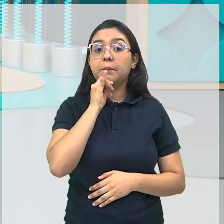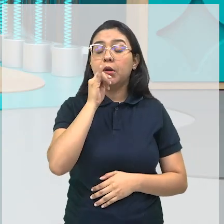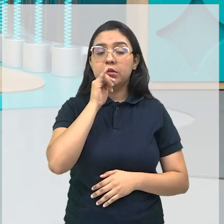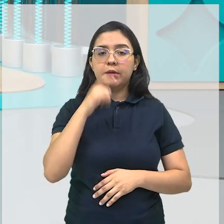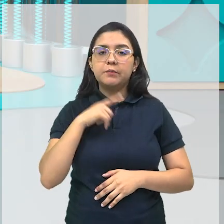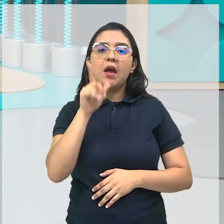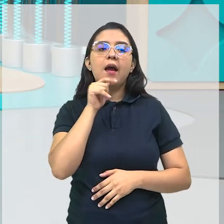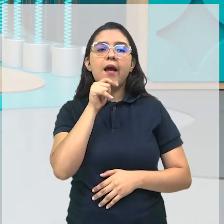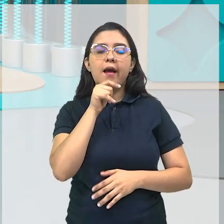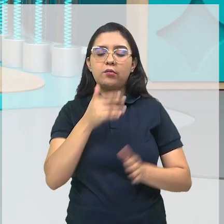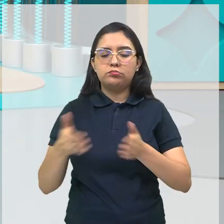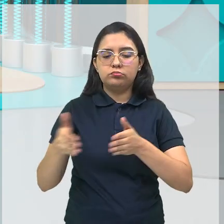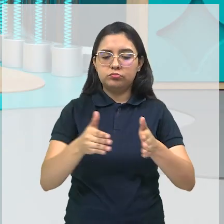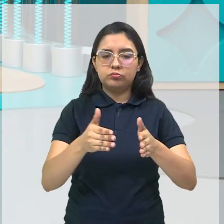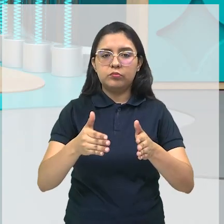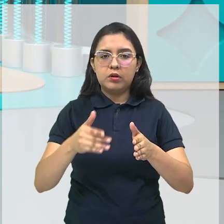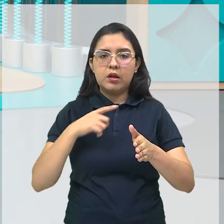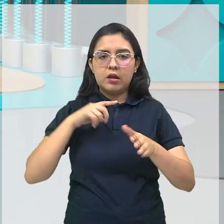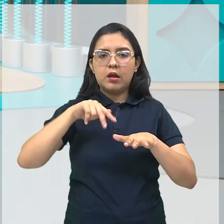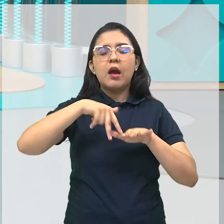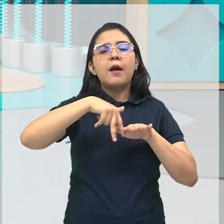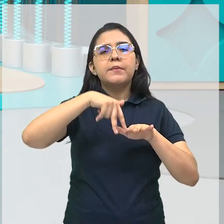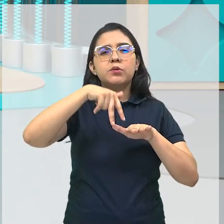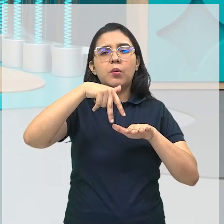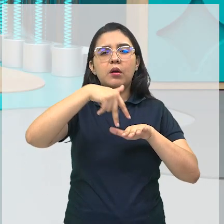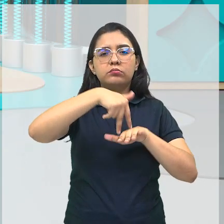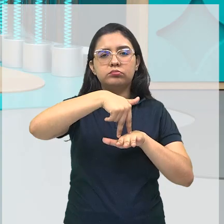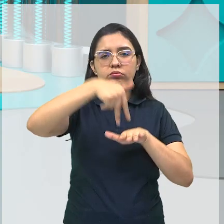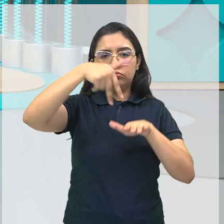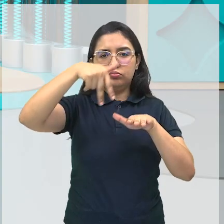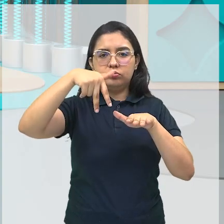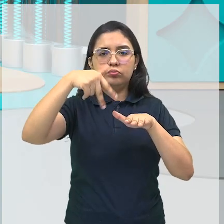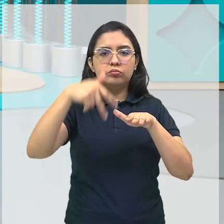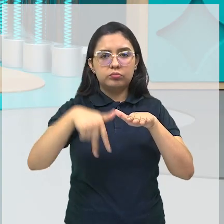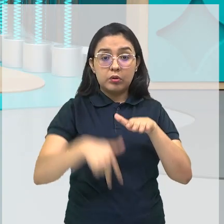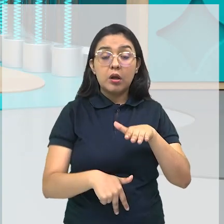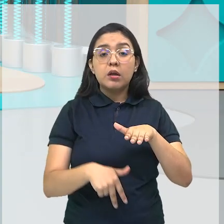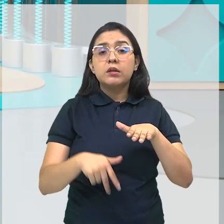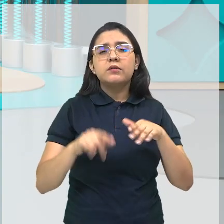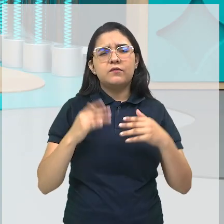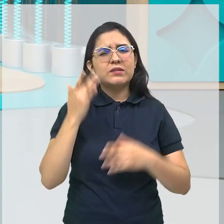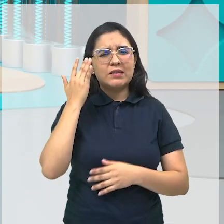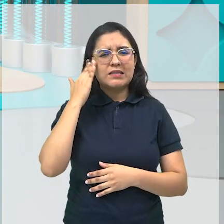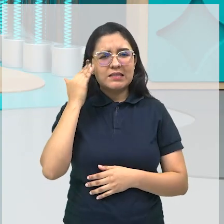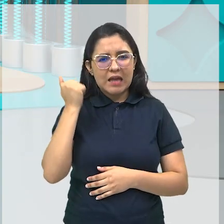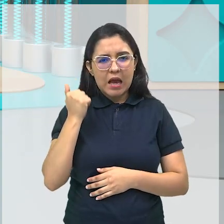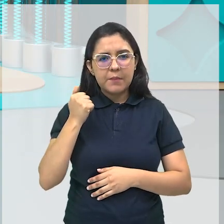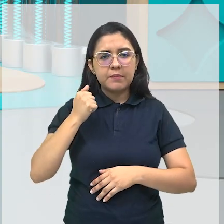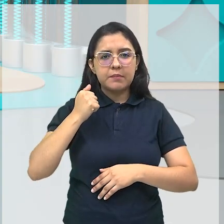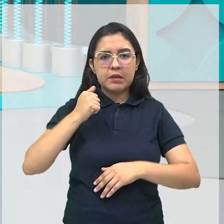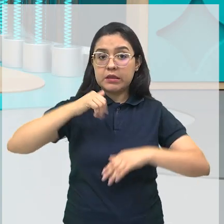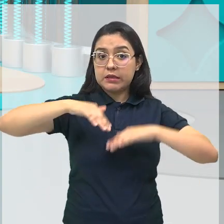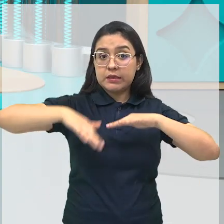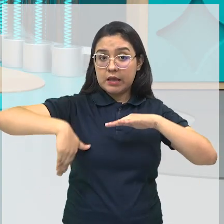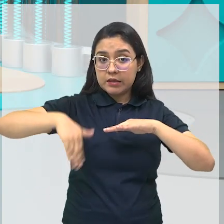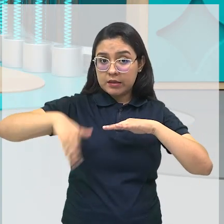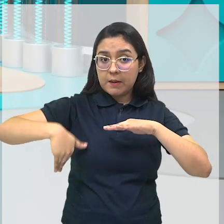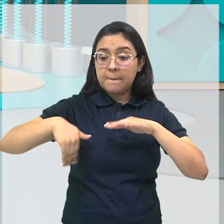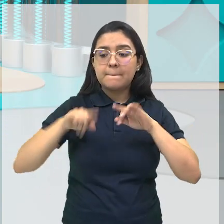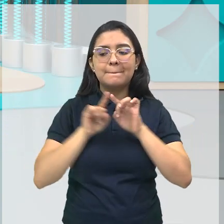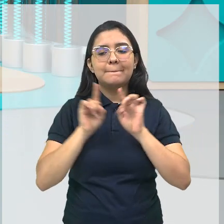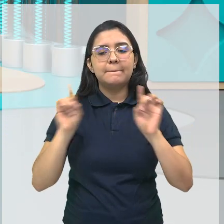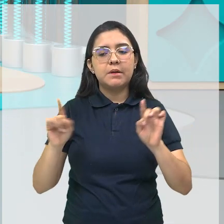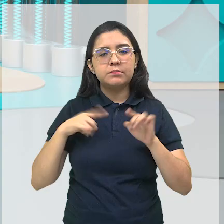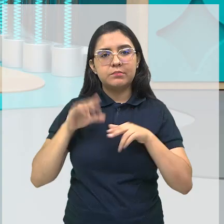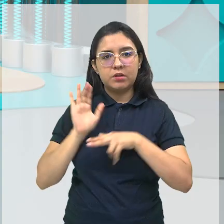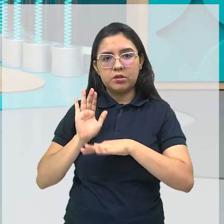né? Tá vendo a pessoa ali se afogando? Mesmo que você saiba nadar, ajudar uma vítima